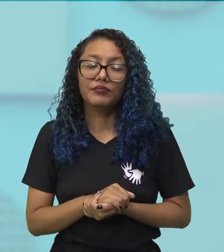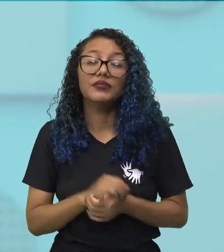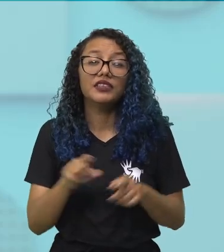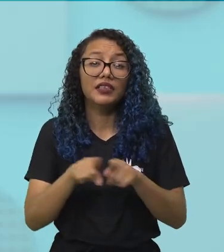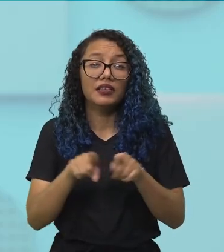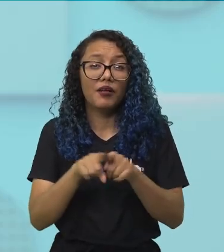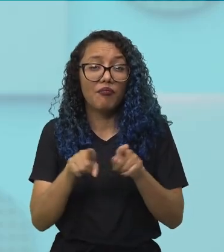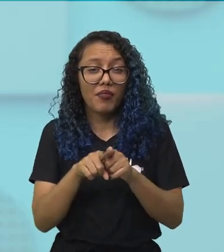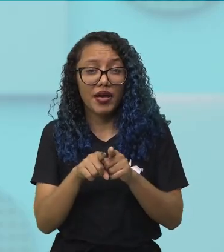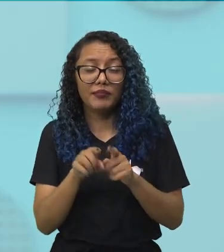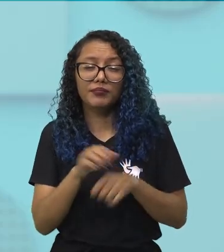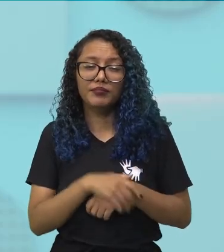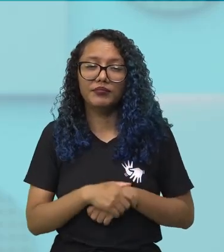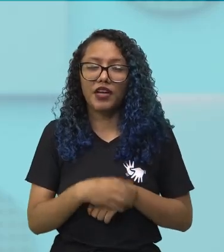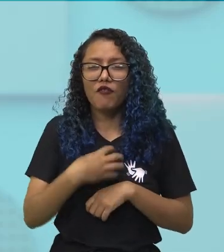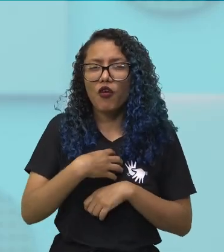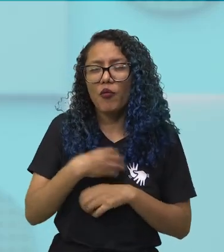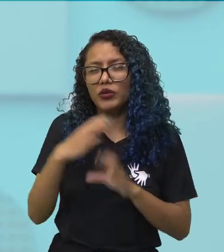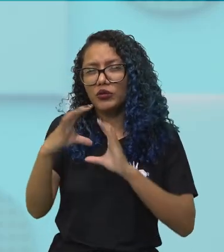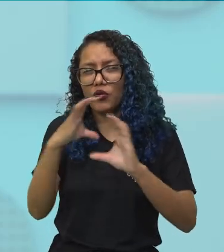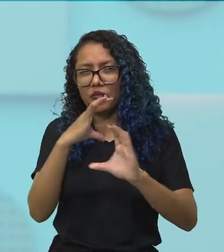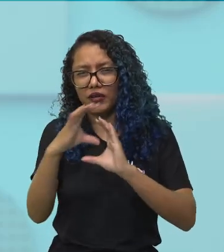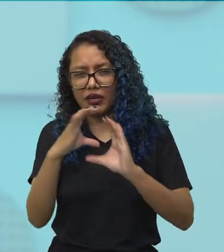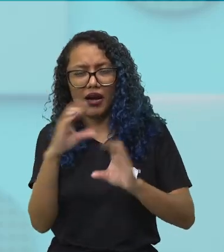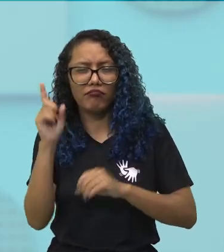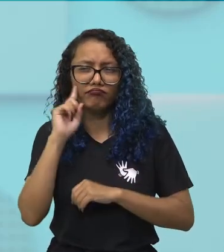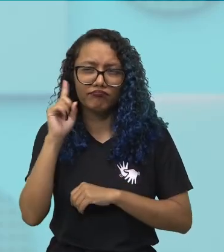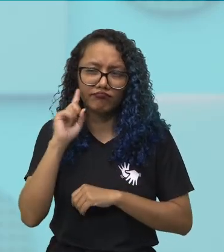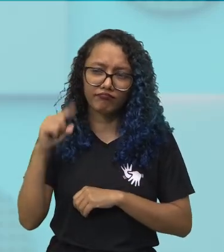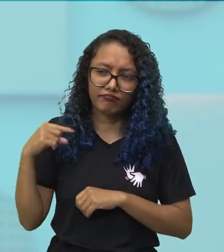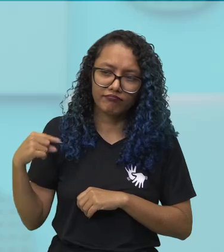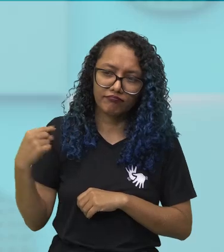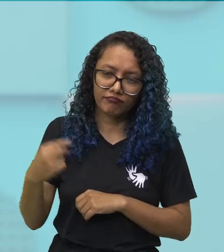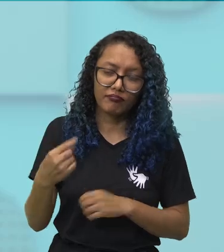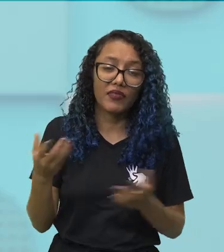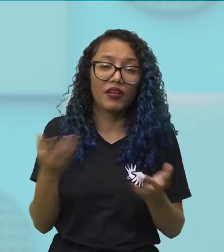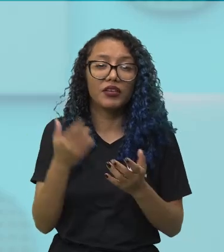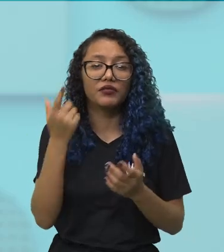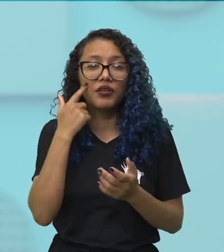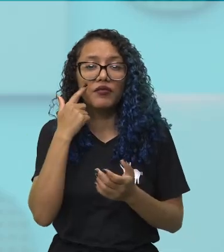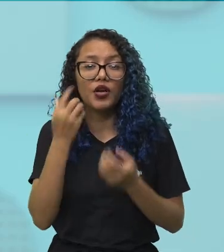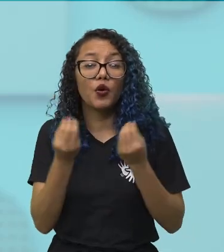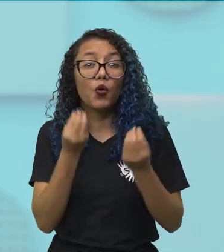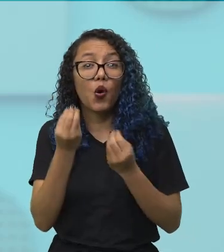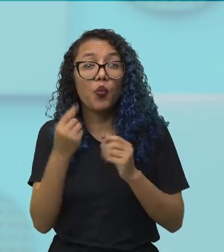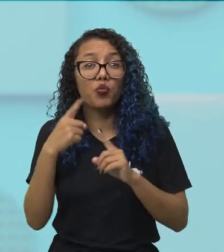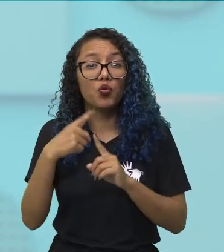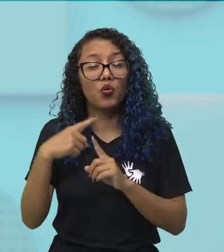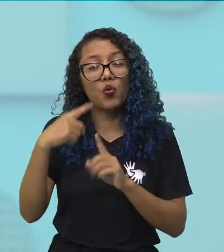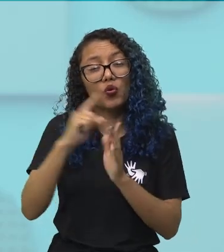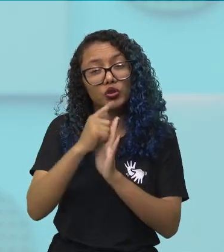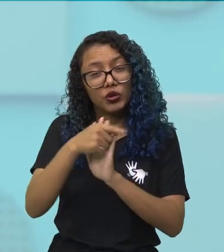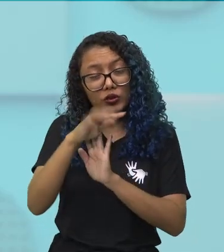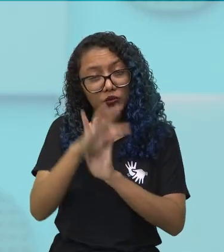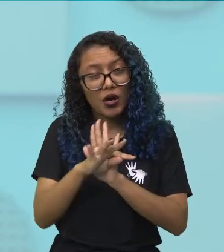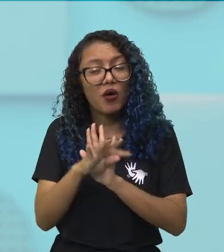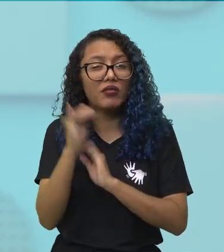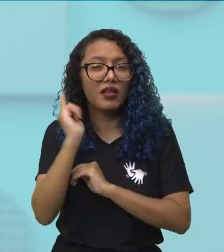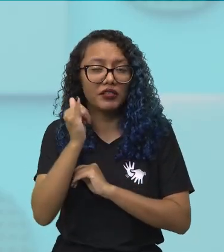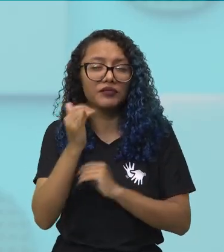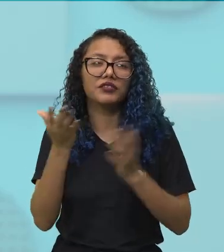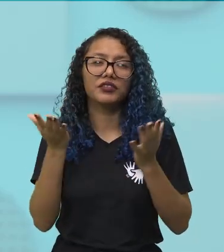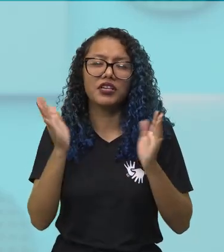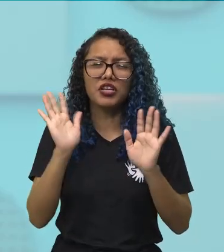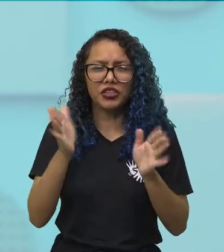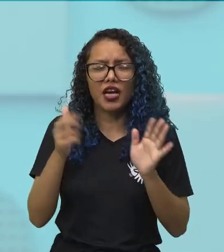a dia, ok? Mas agora nós vamos ver os tipos textuais narrativos. Então, a gente já verificou a